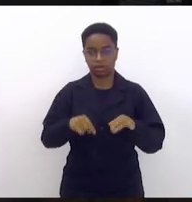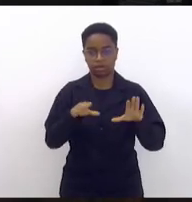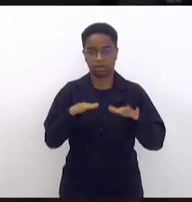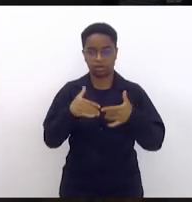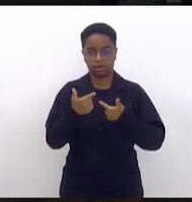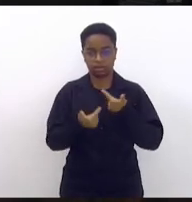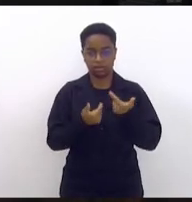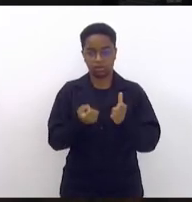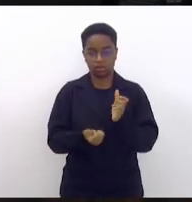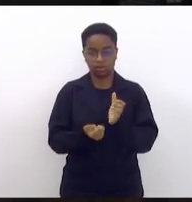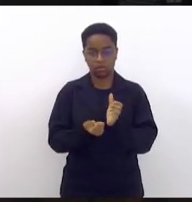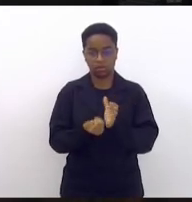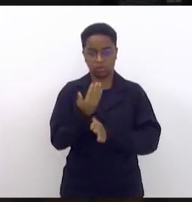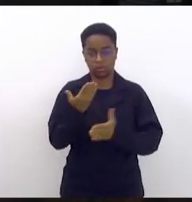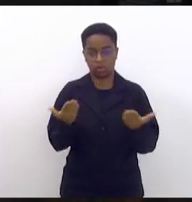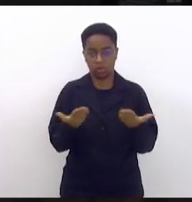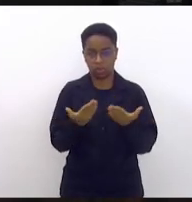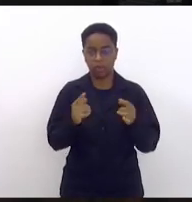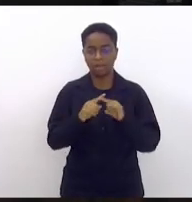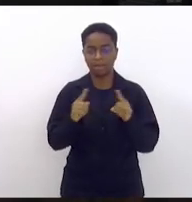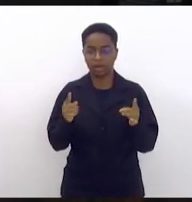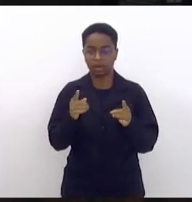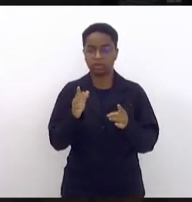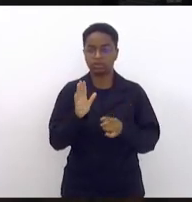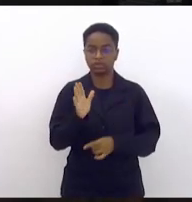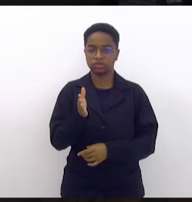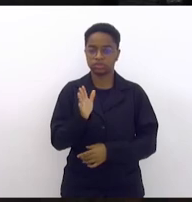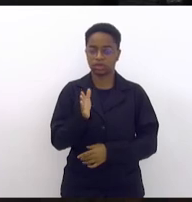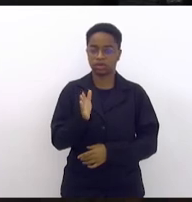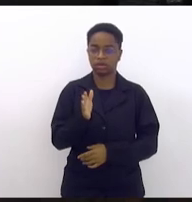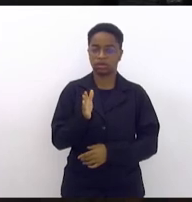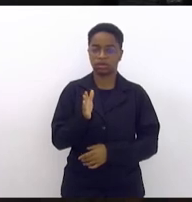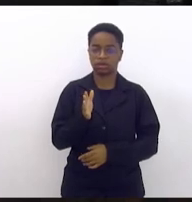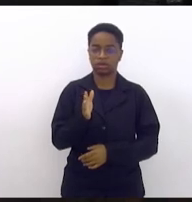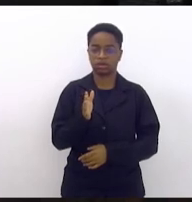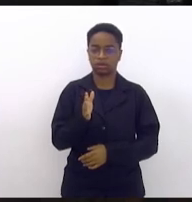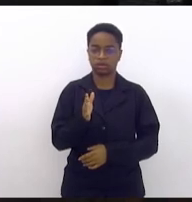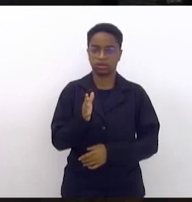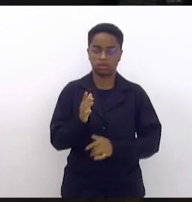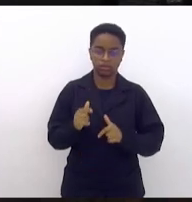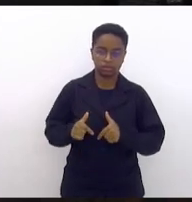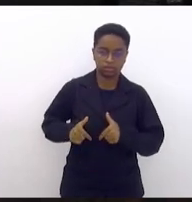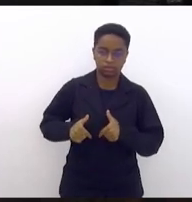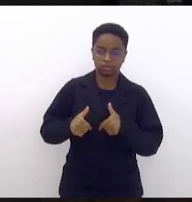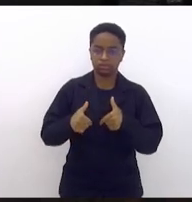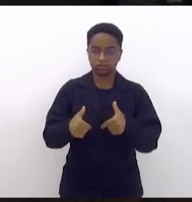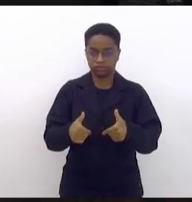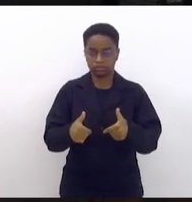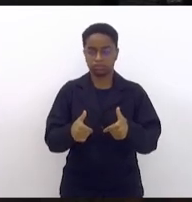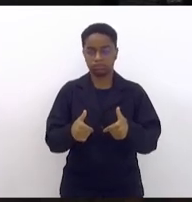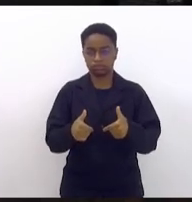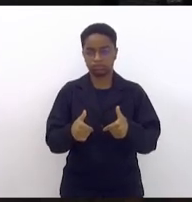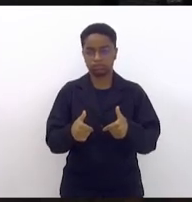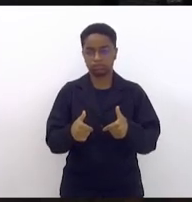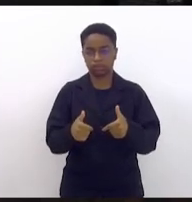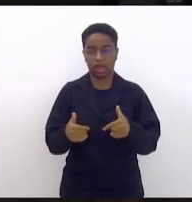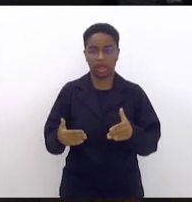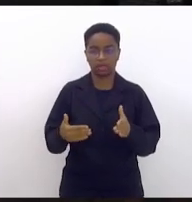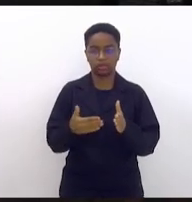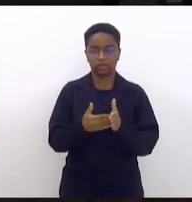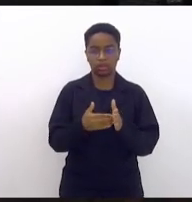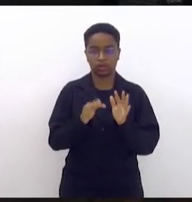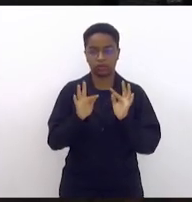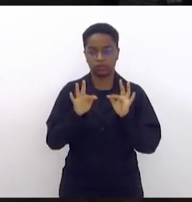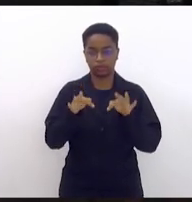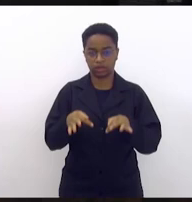hoje mas ela já tem o seu eh funcionamento garantido até o final